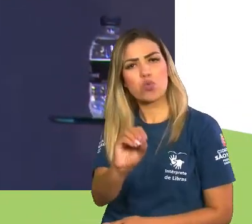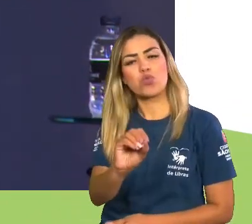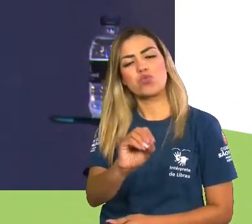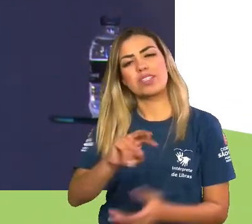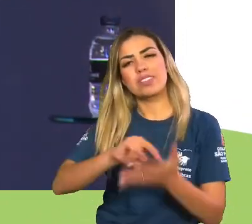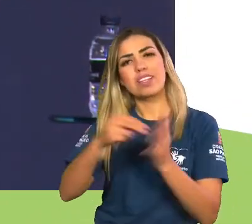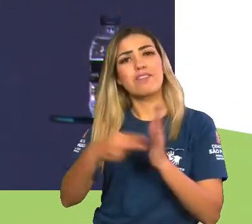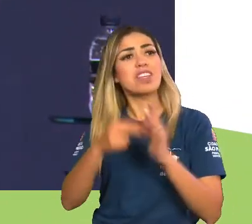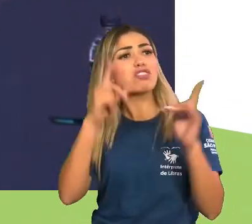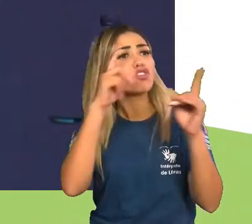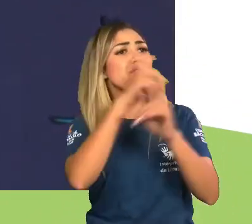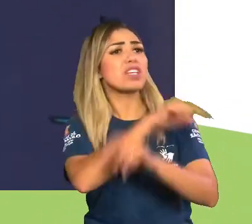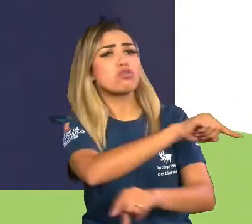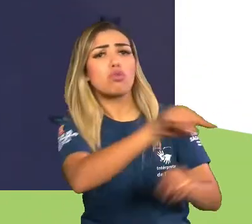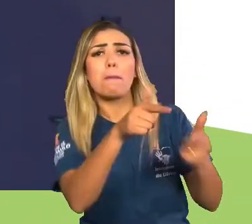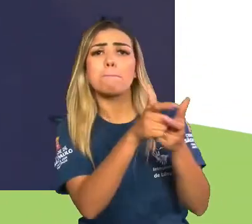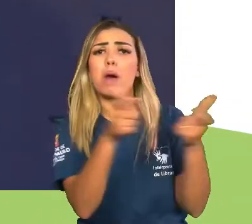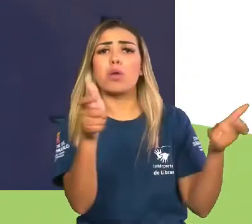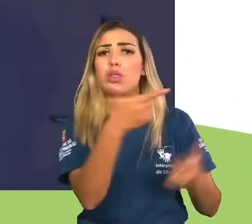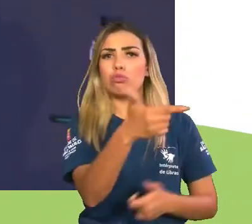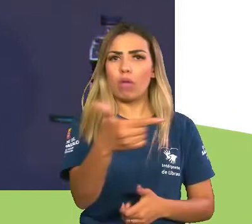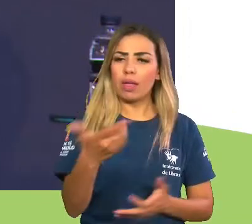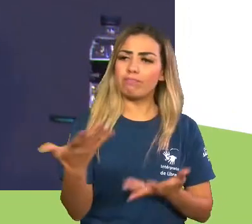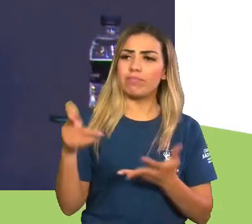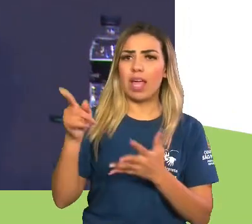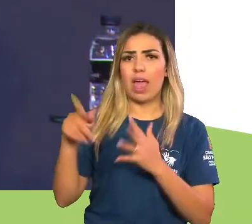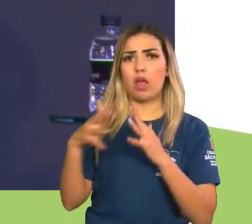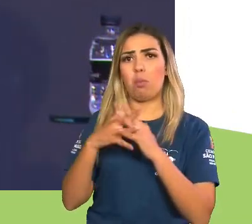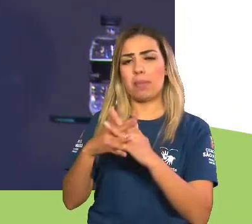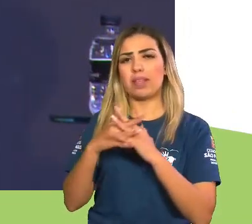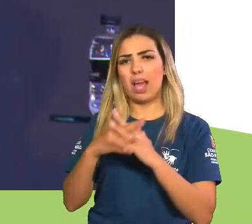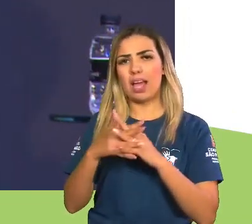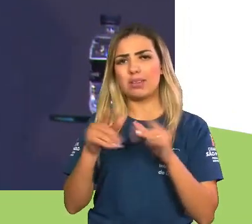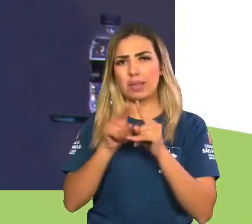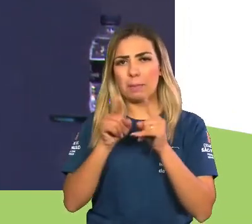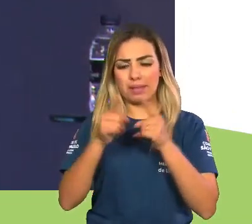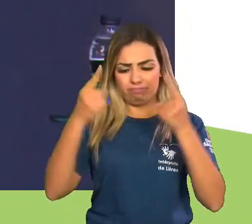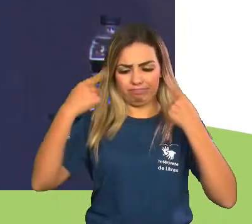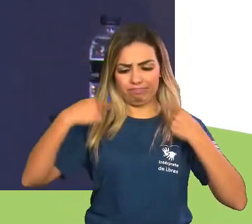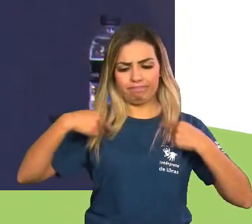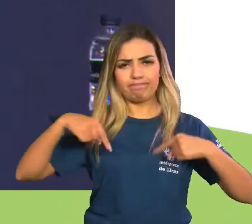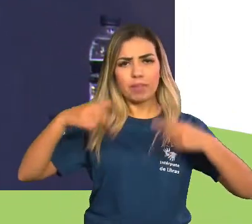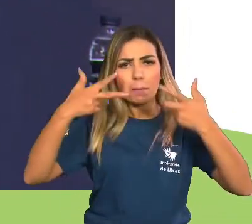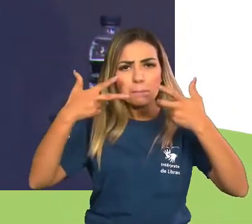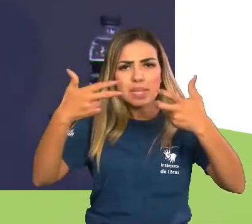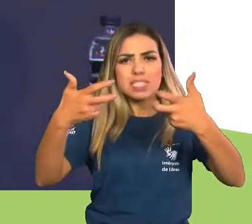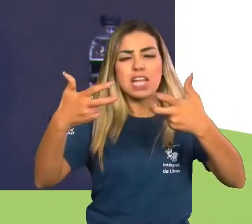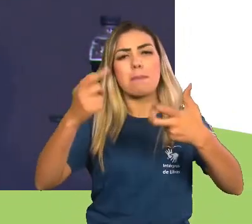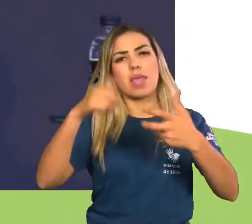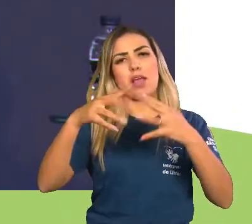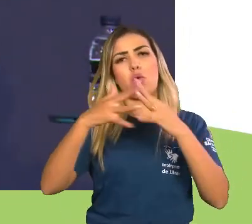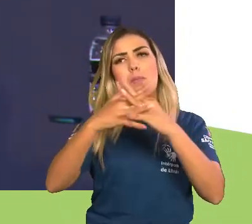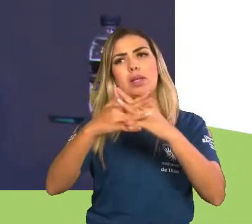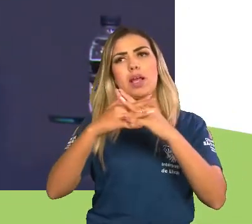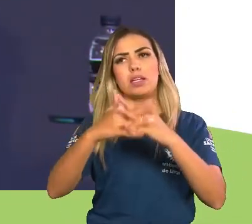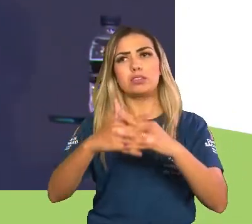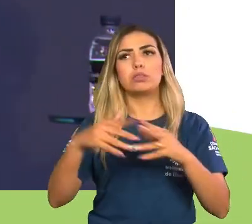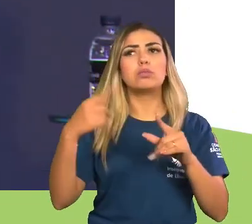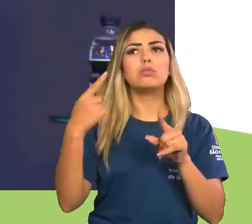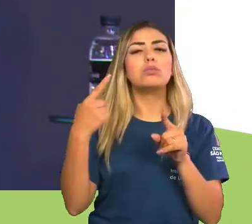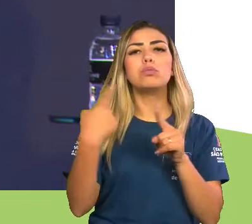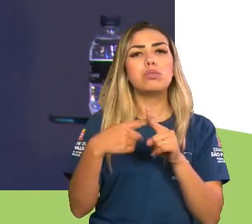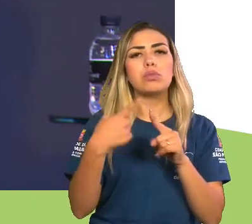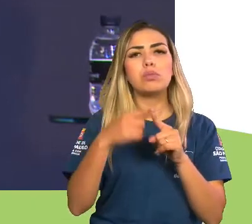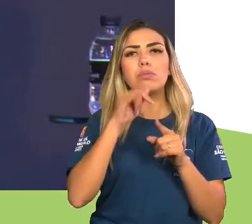ela esteticamente, ela é muito complicada, né? Porque ela é... Como... É a ausência de um colágeno